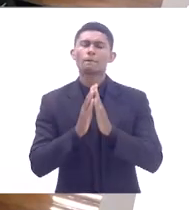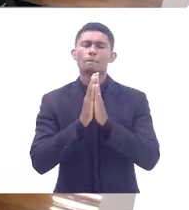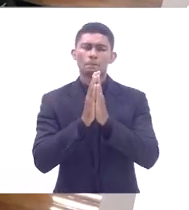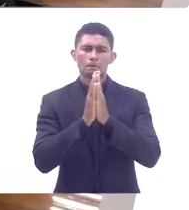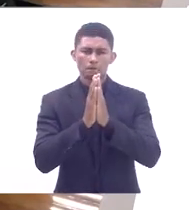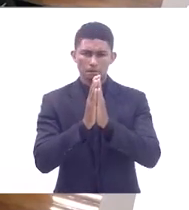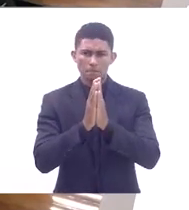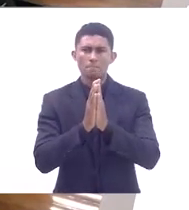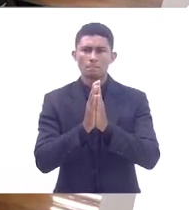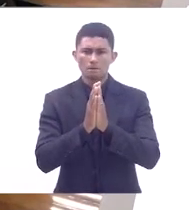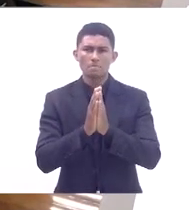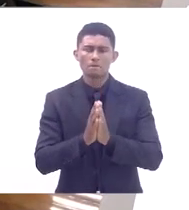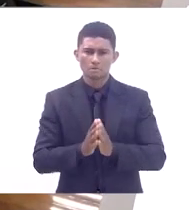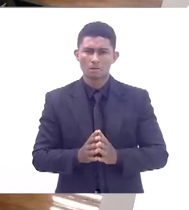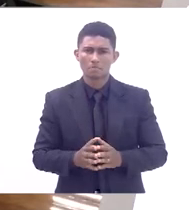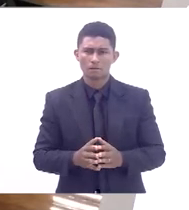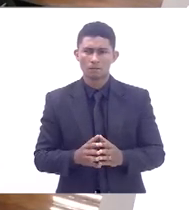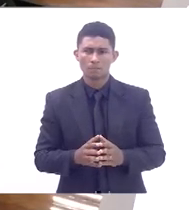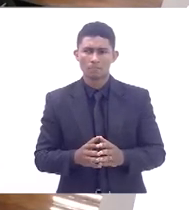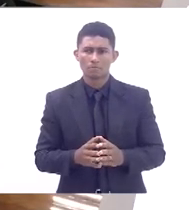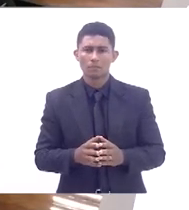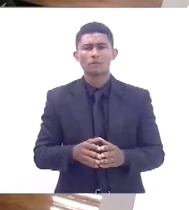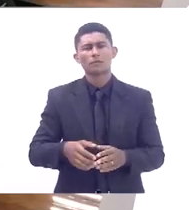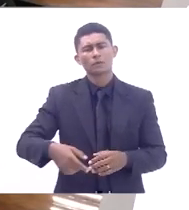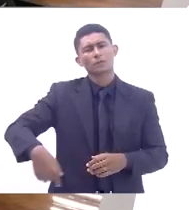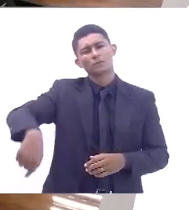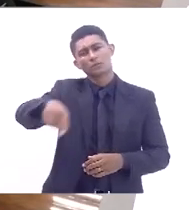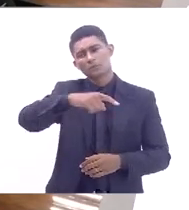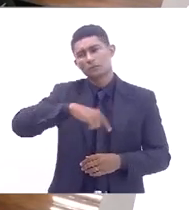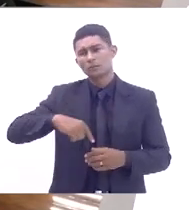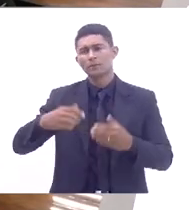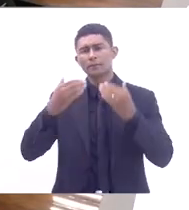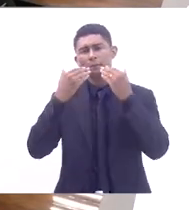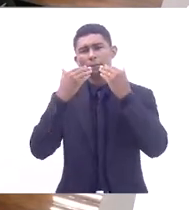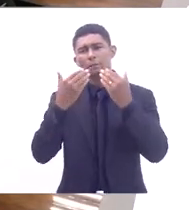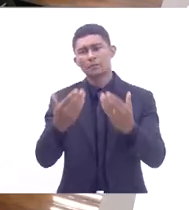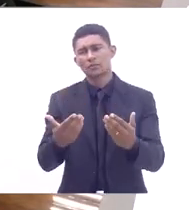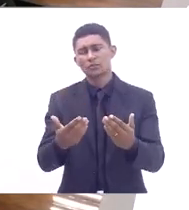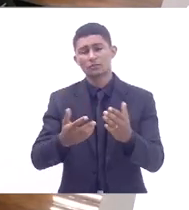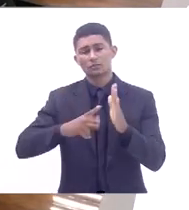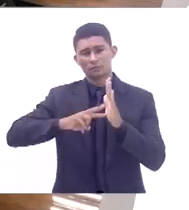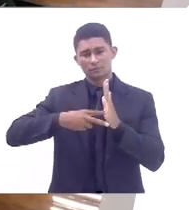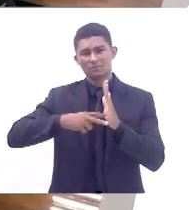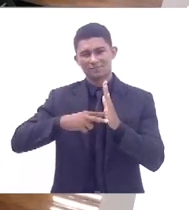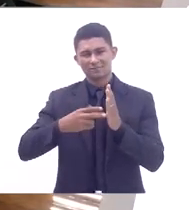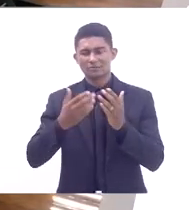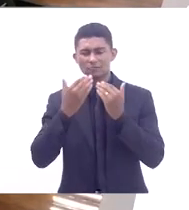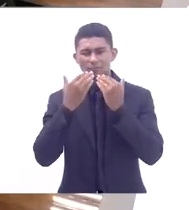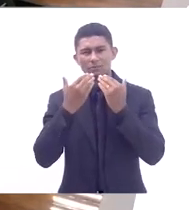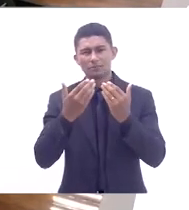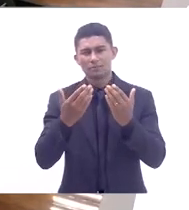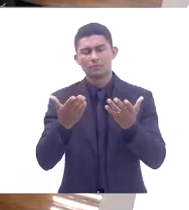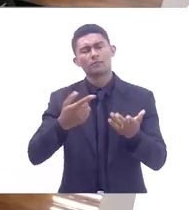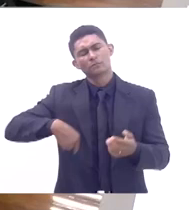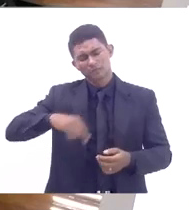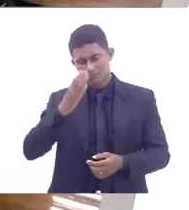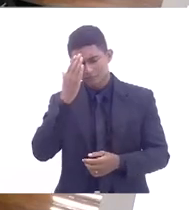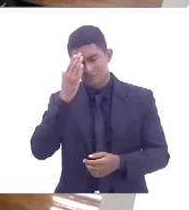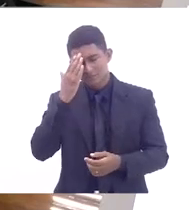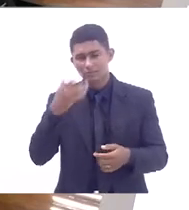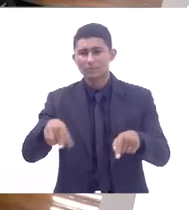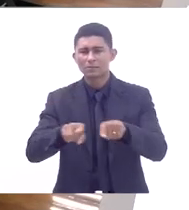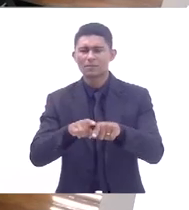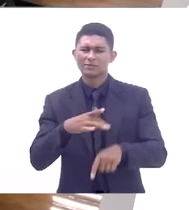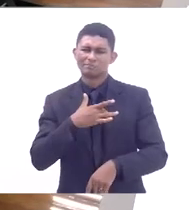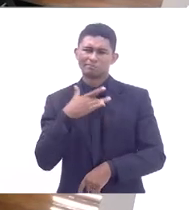favor é a gente faz um apelo enquanto Santos perde nós sabemos muito bem e lamentamos